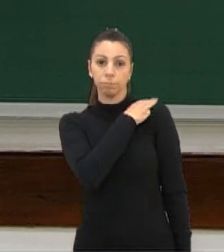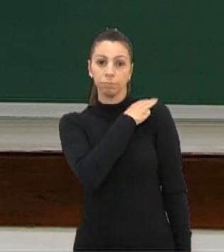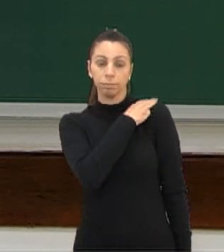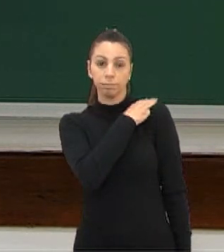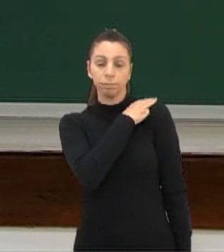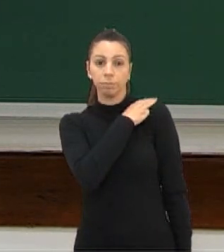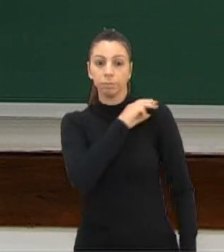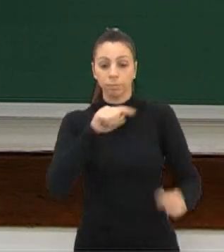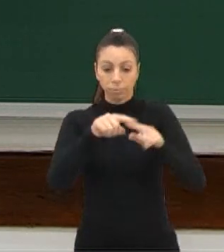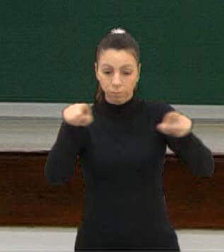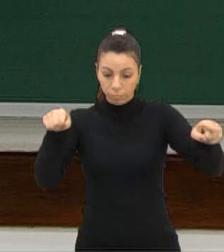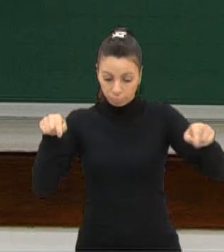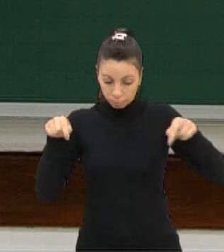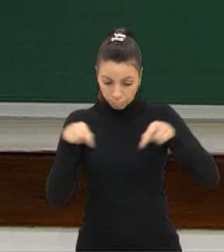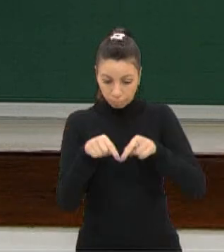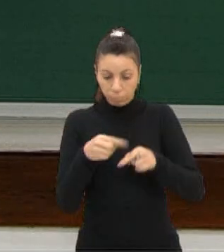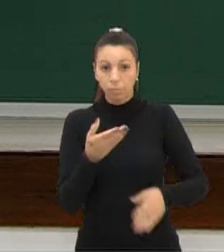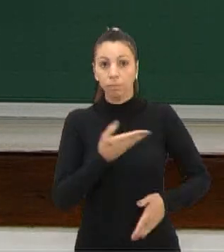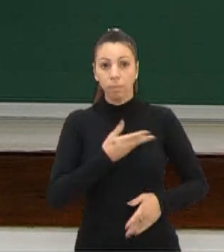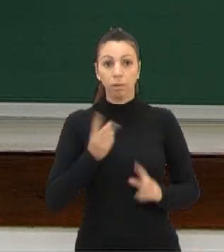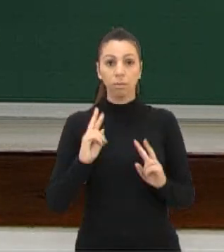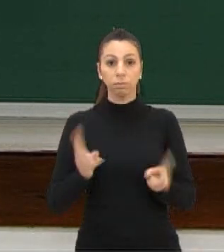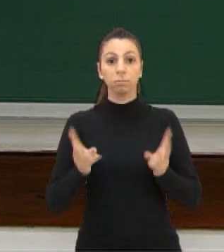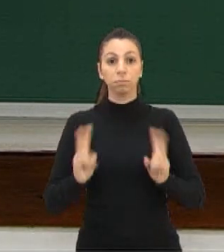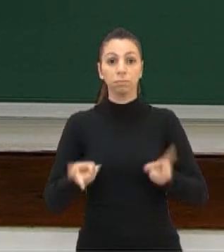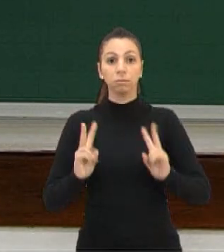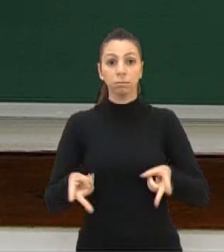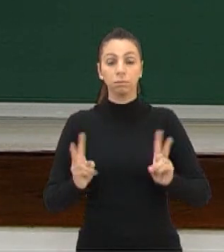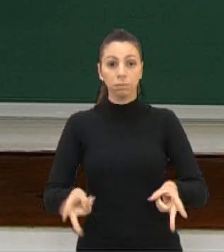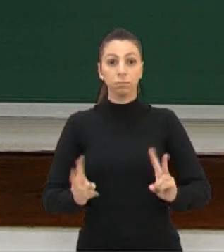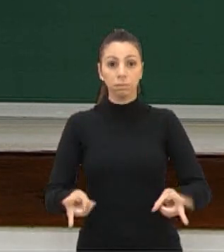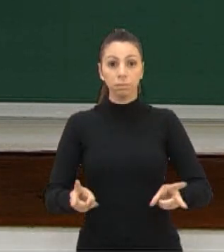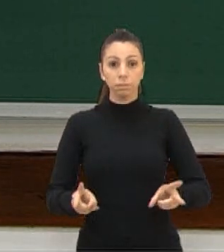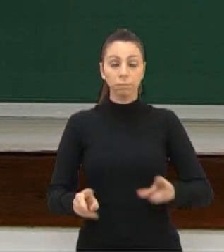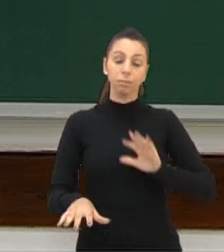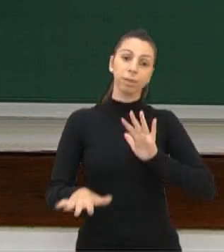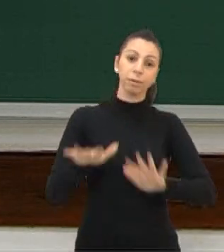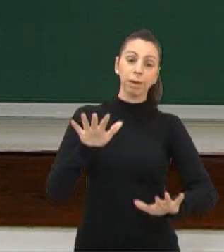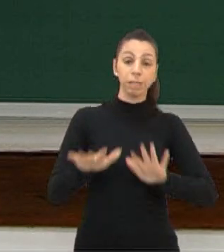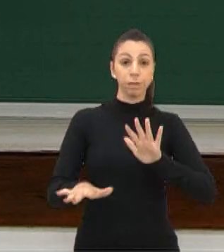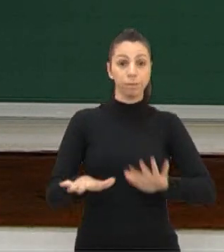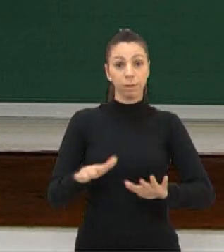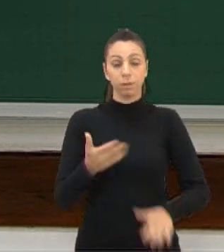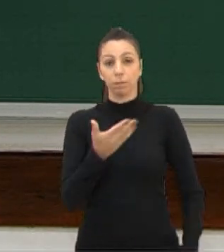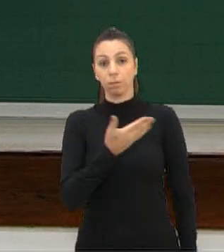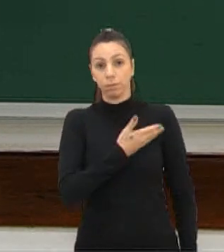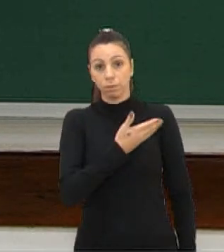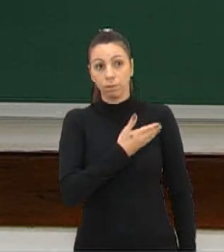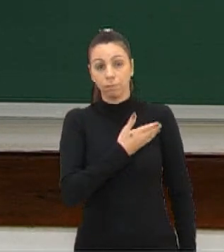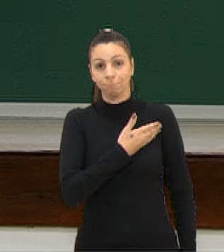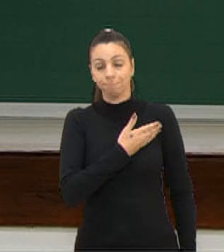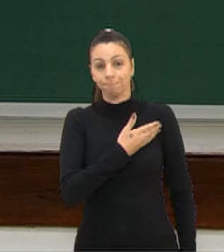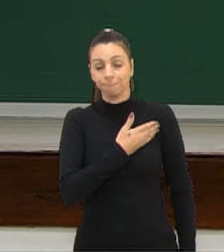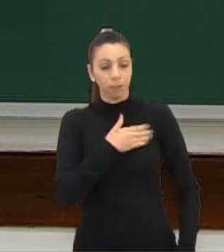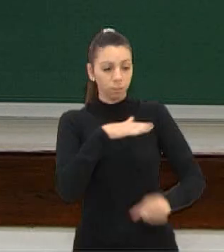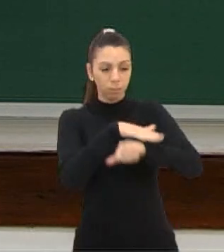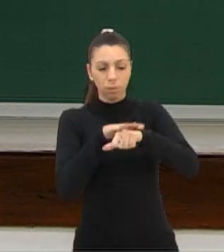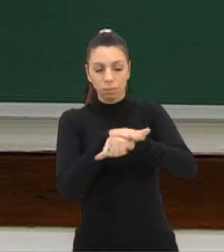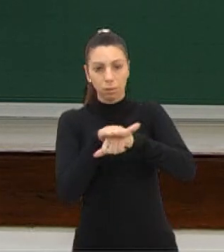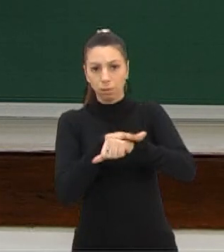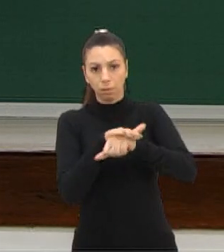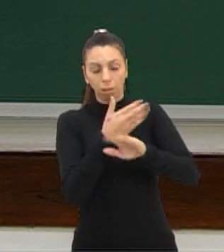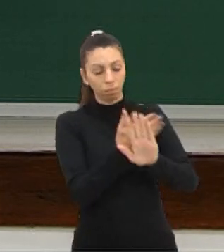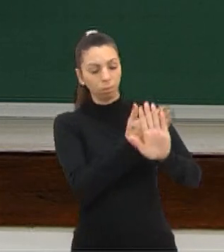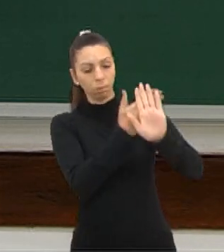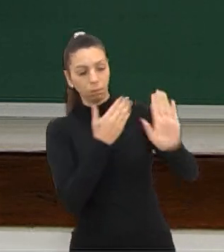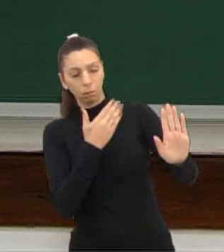mesma turma, com os mesmos colegas. Só que, muitas vezes, alguns colegas, simplesmente, você não vai nem conversar por 3